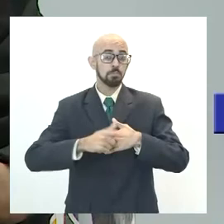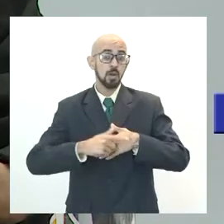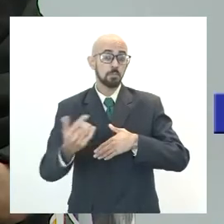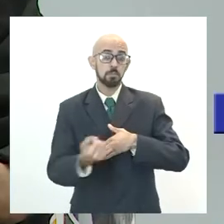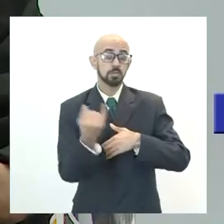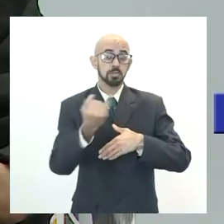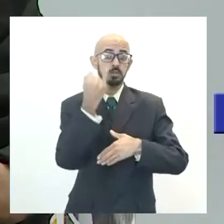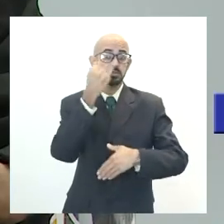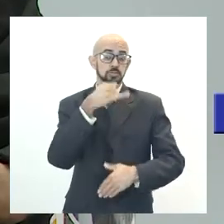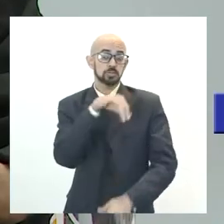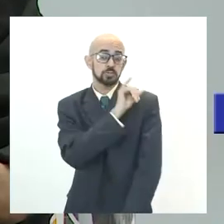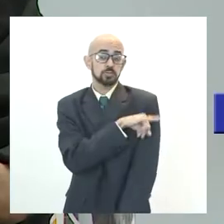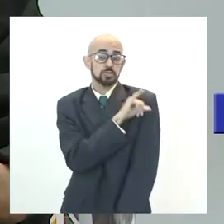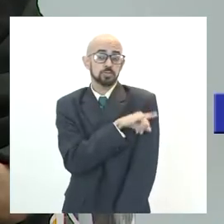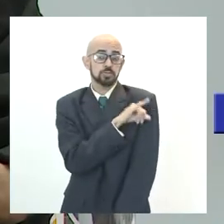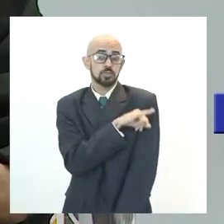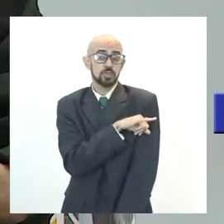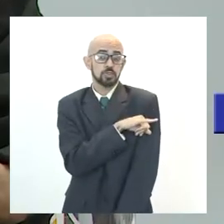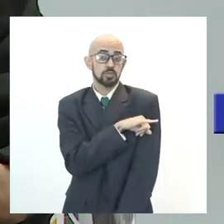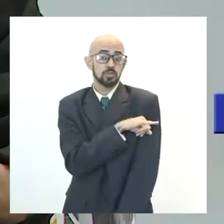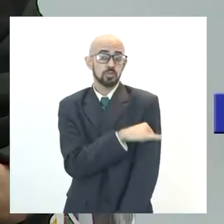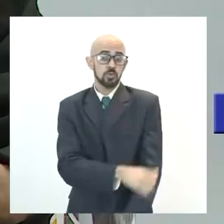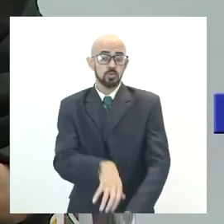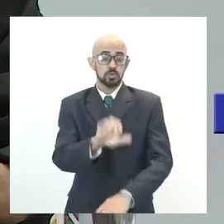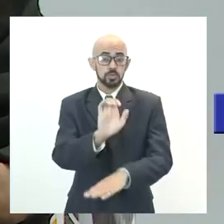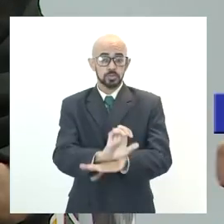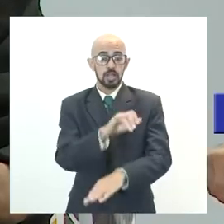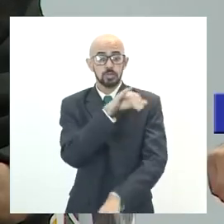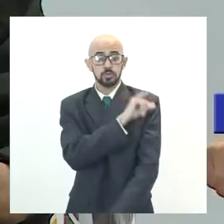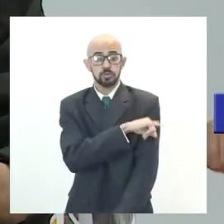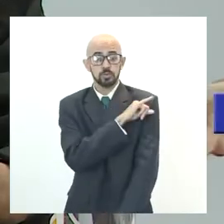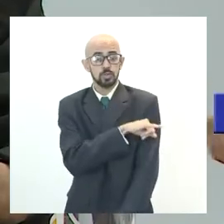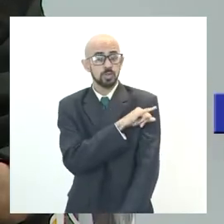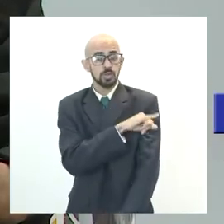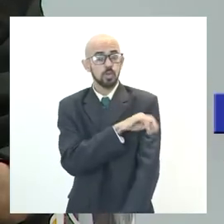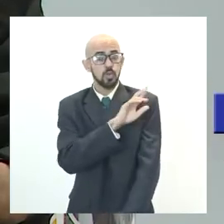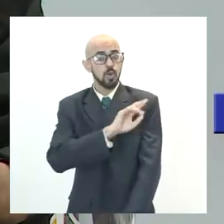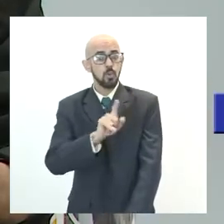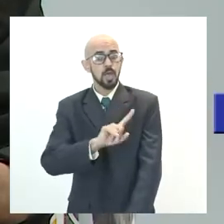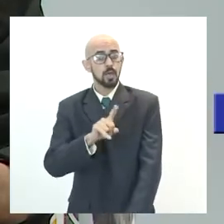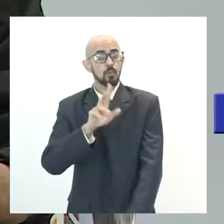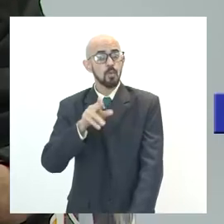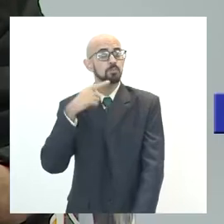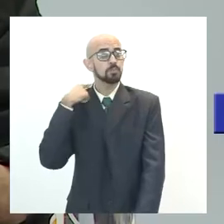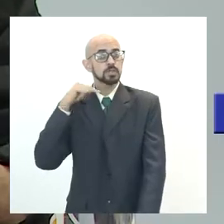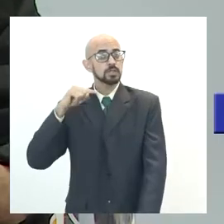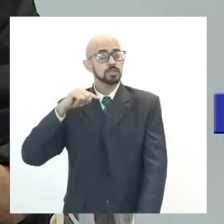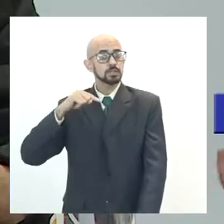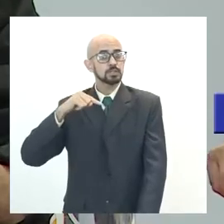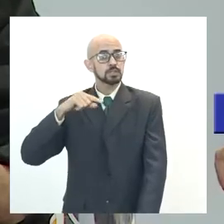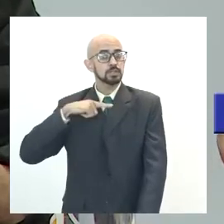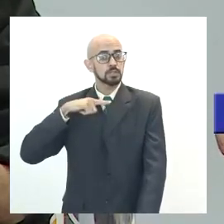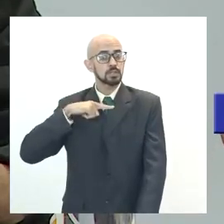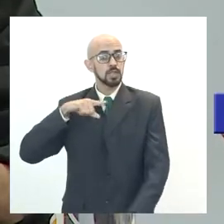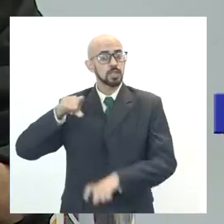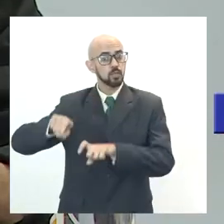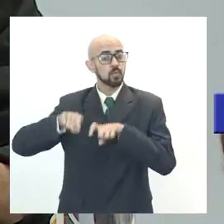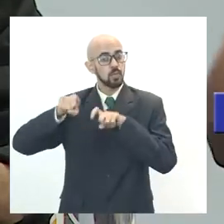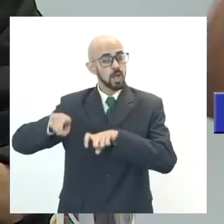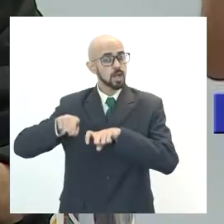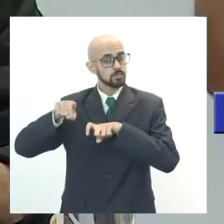gente no Rio de Janeiro o estado do Rio de Janeiro ele não ele não é minas que vive do grande agronegócio ele não é Voyage